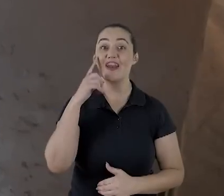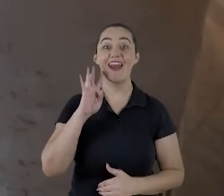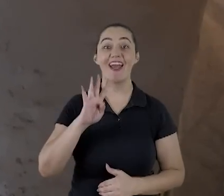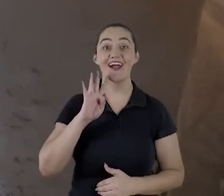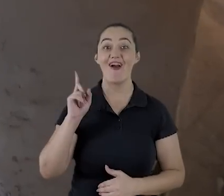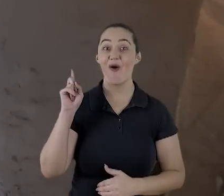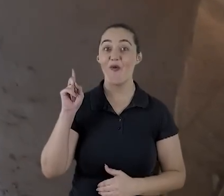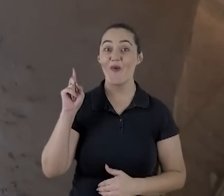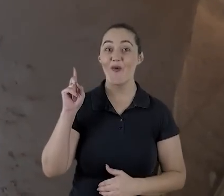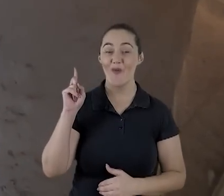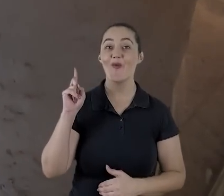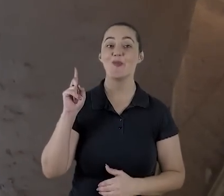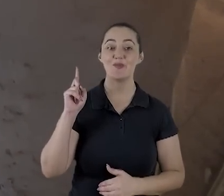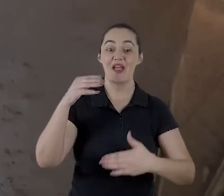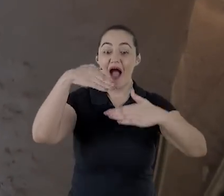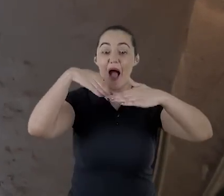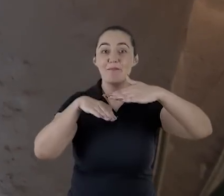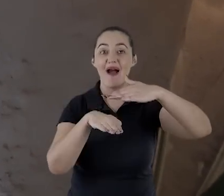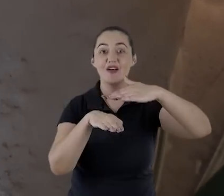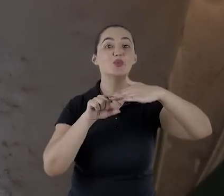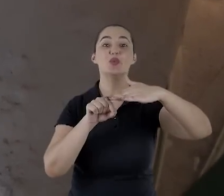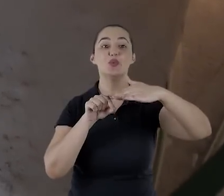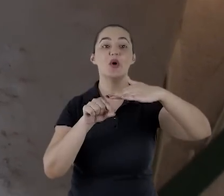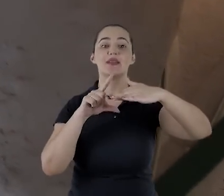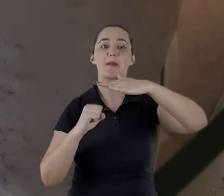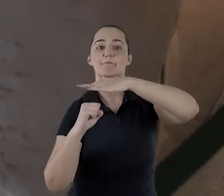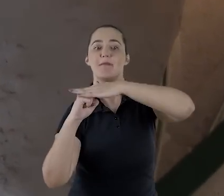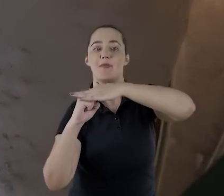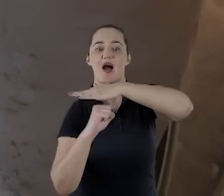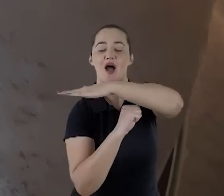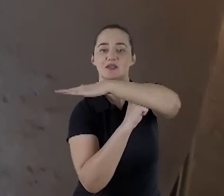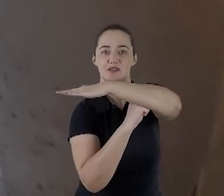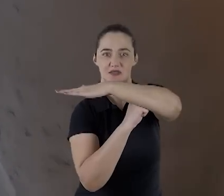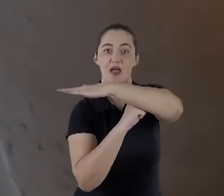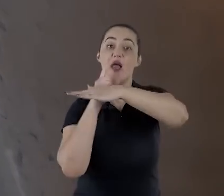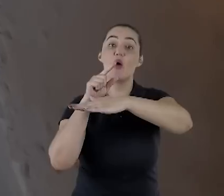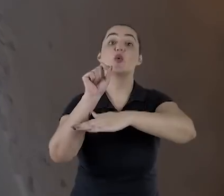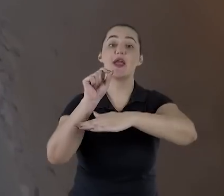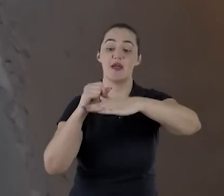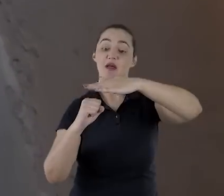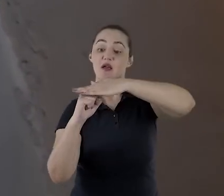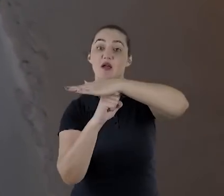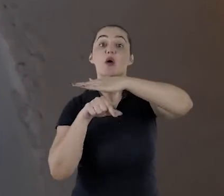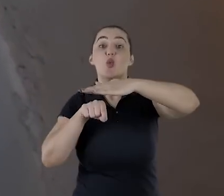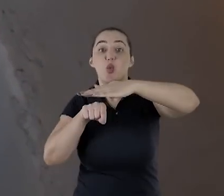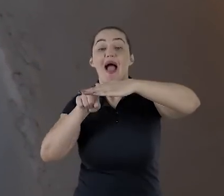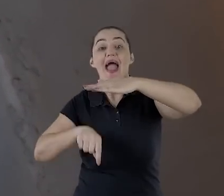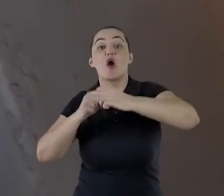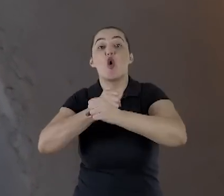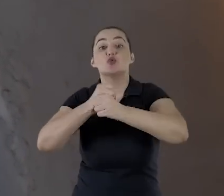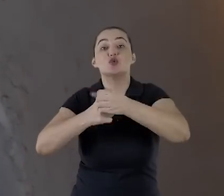Olha que legal, gente. E aqui abaixo da construção, você tem alicerces de uma construção anterior. Você